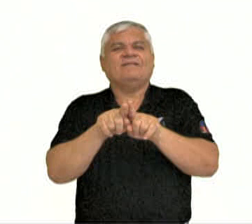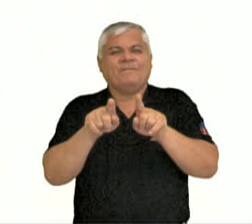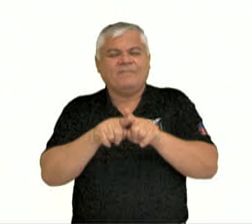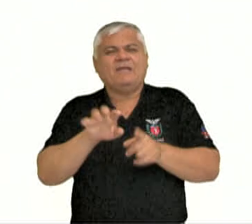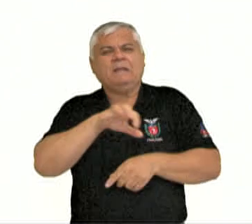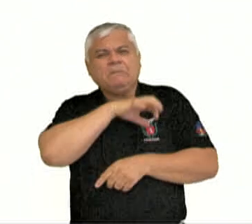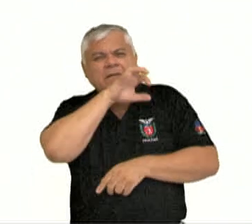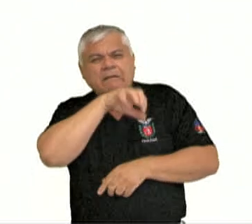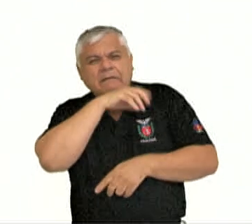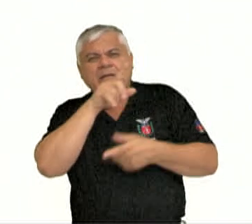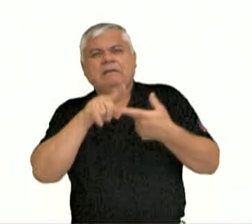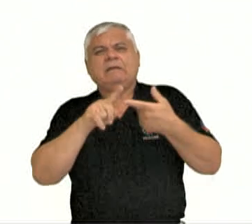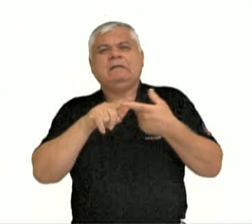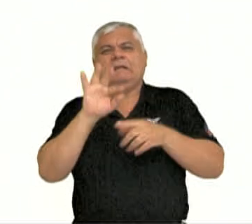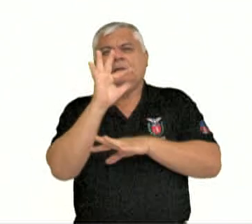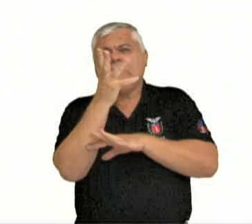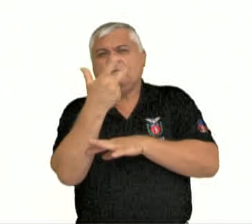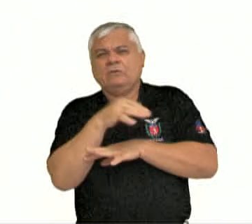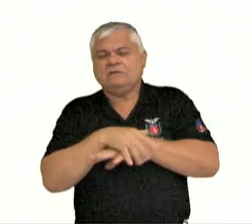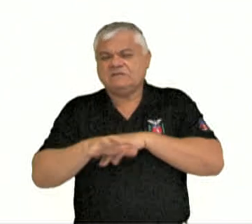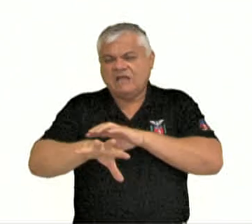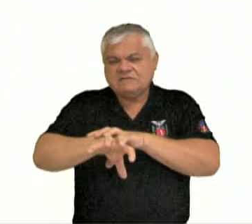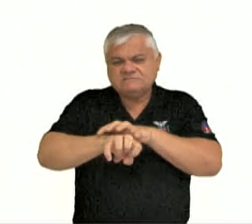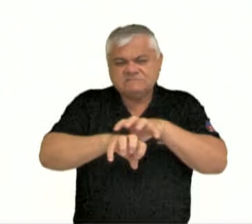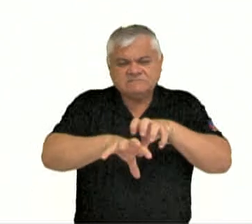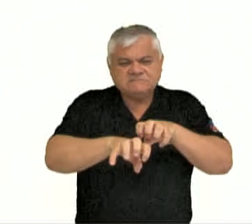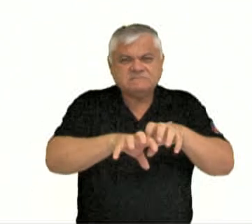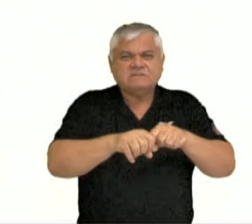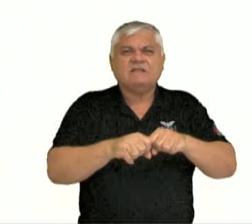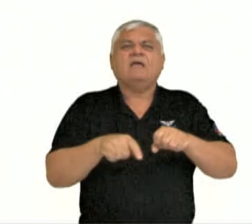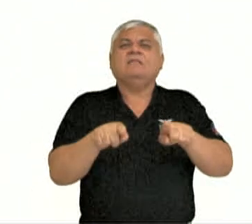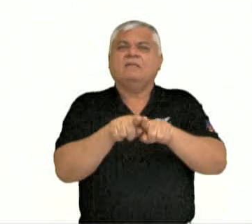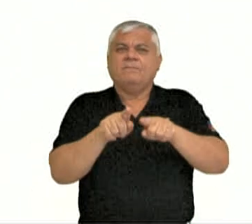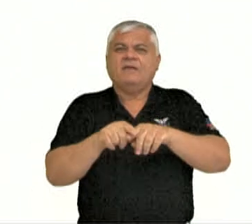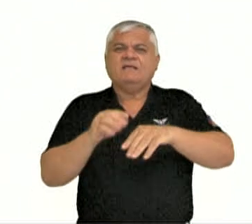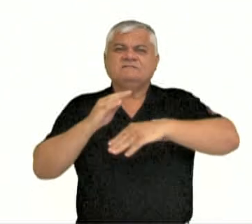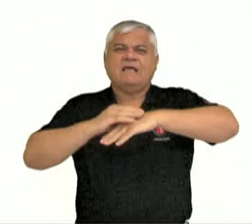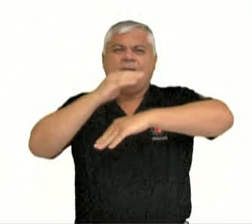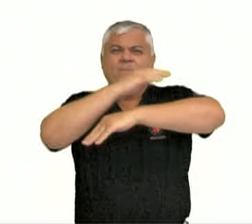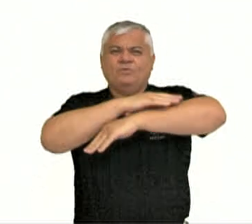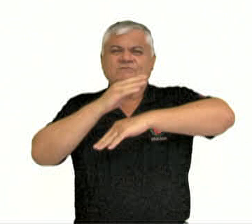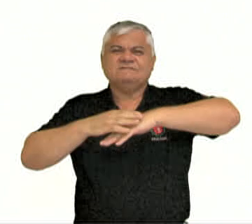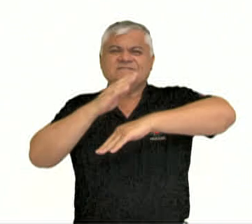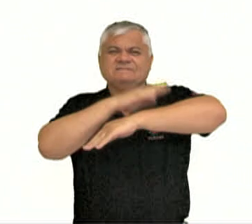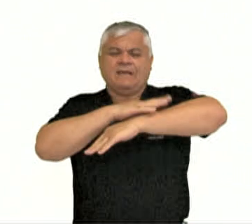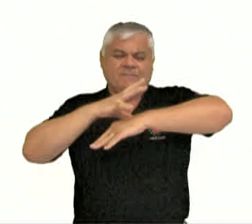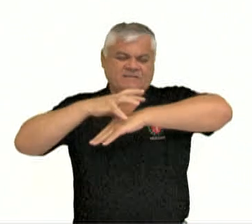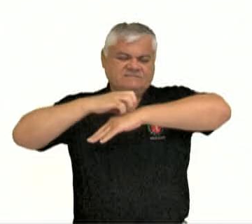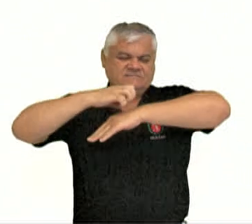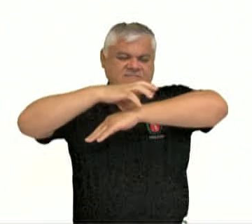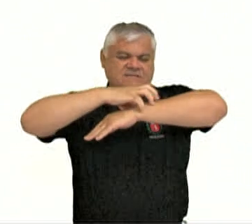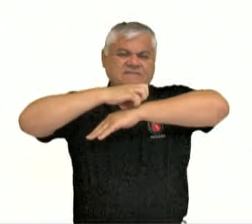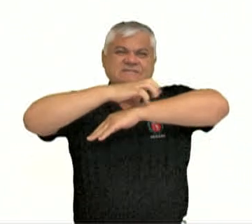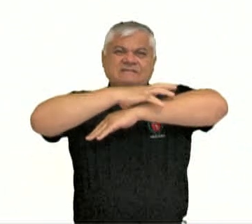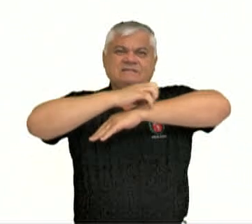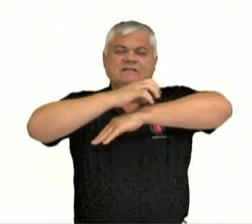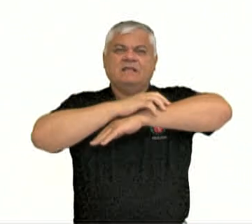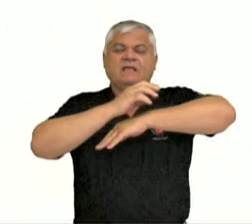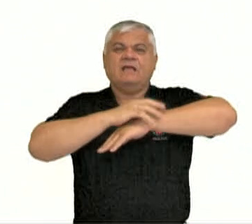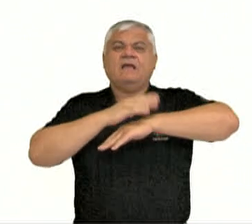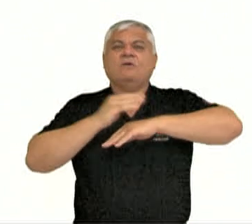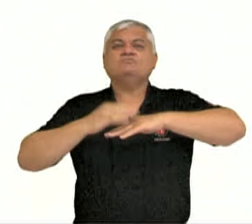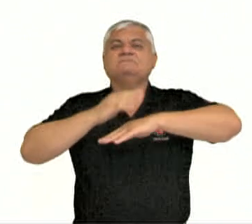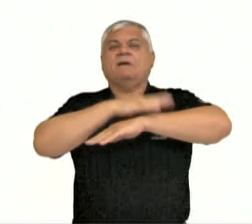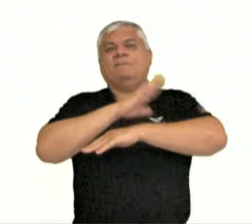animais. Aqui, alguns deles parasitam a pele de sapos, ocasionando então na perda da respiração cutânea.